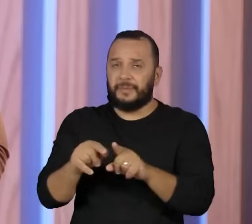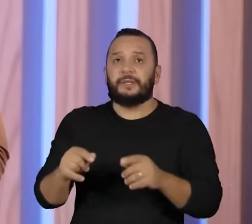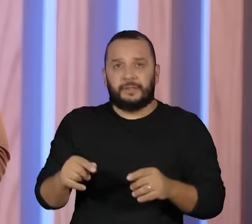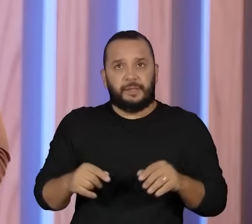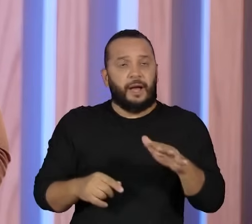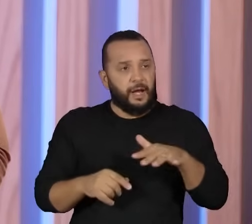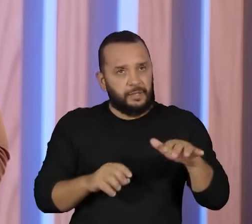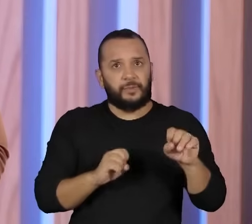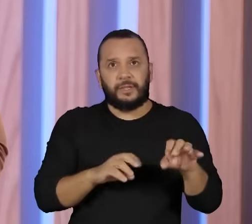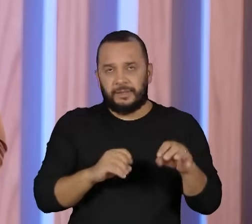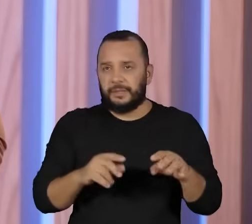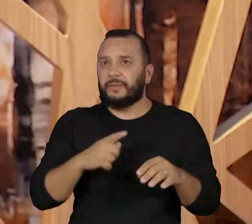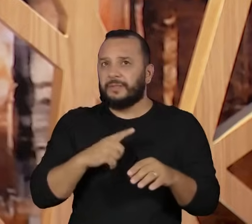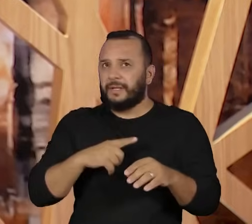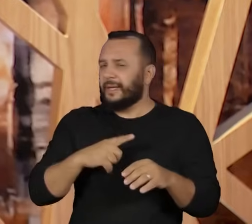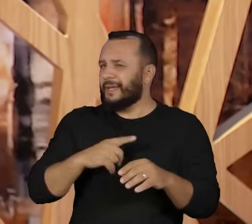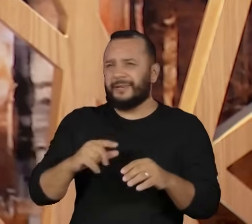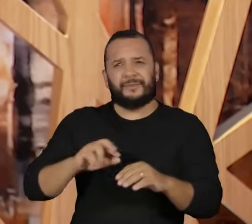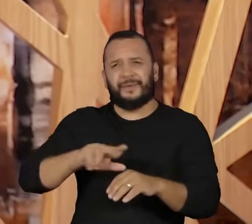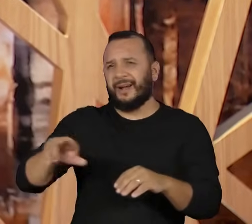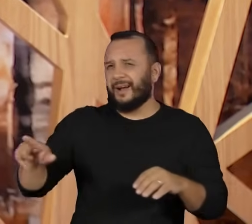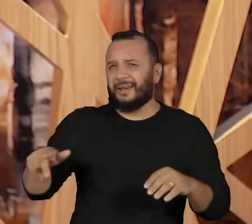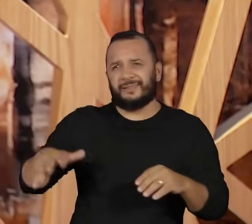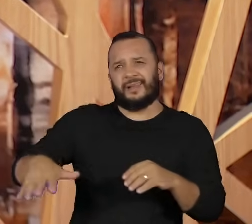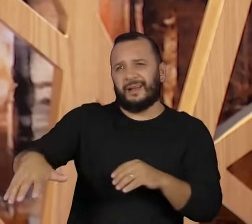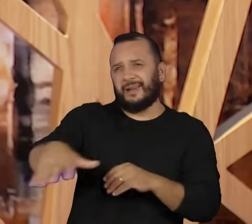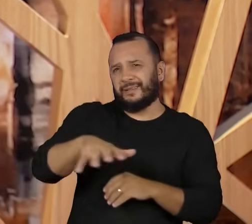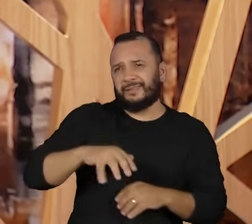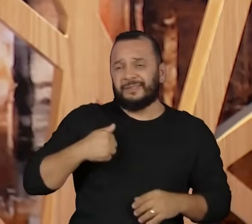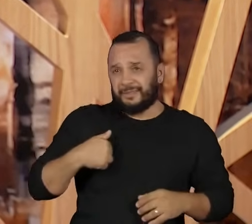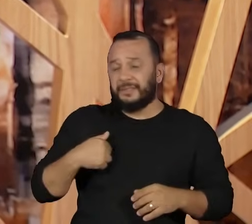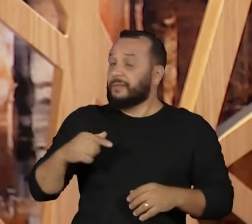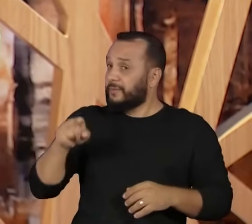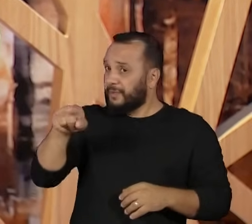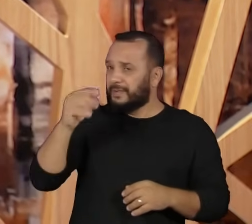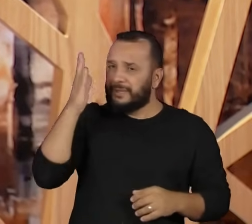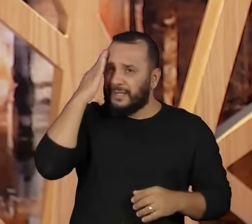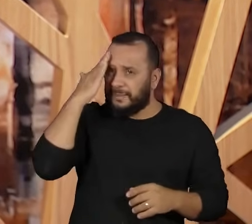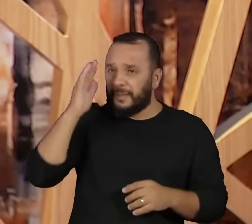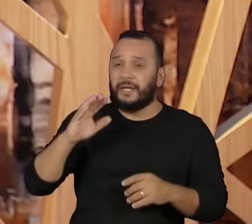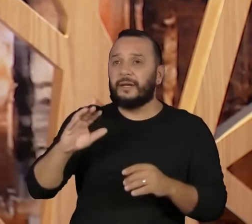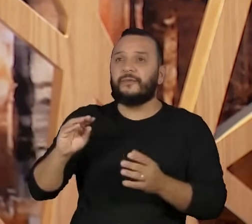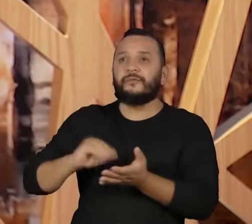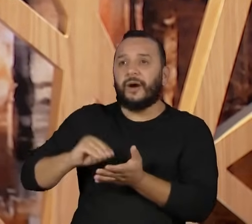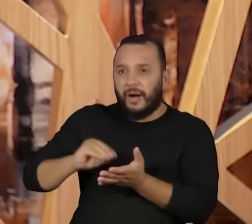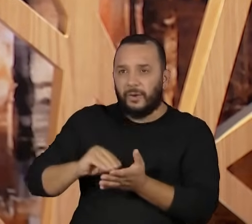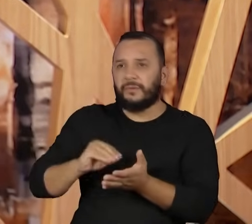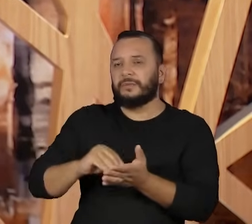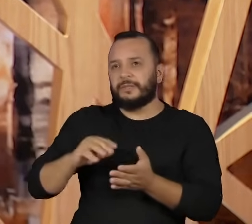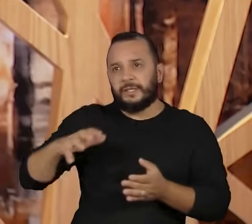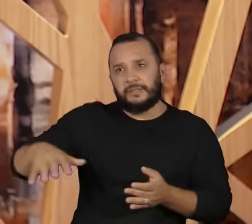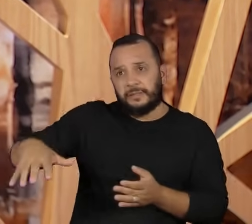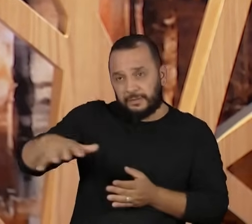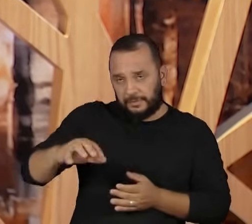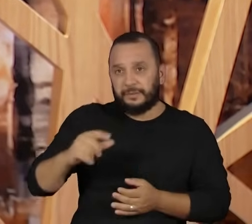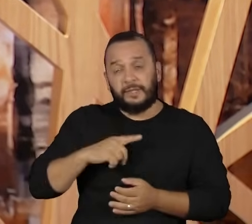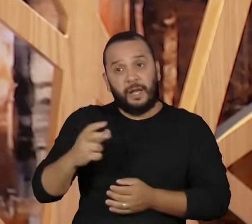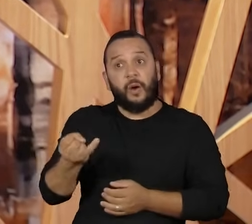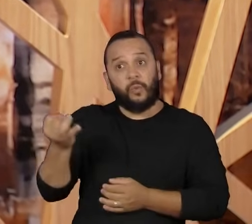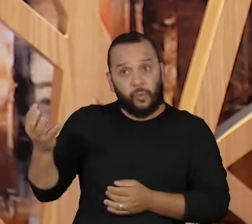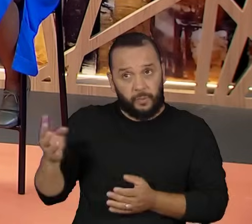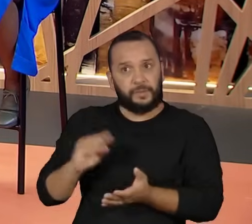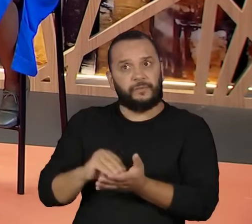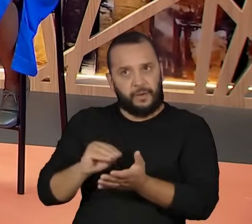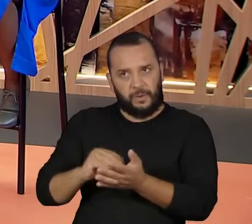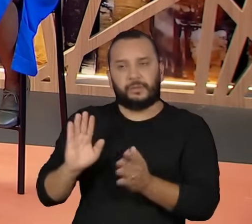educação, urbanismo tem muitas áreas. Ou seja, vocês também saber o que está faltando no mercado, e essas umas que faltam, na